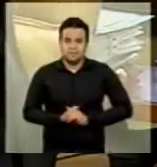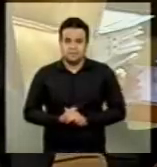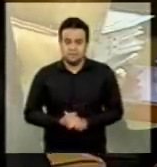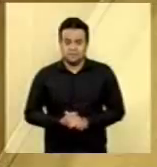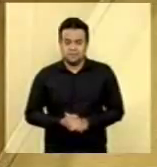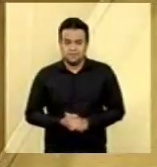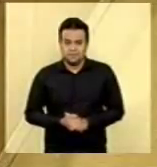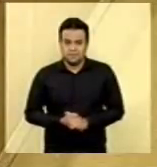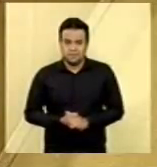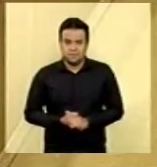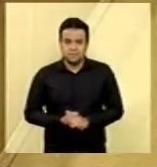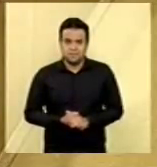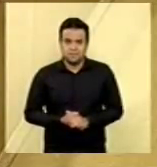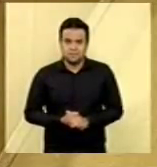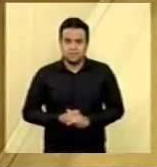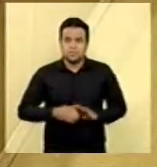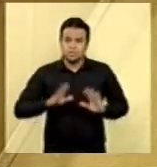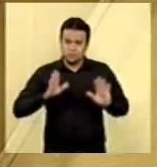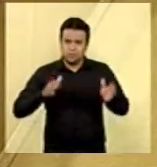perspectiva dessa discussão já teve